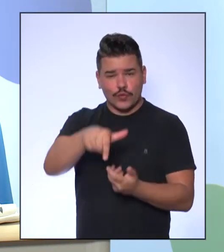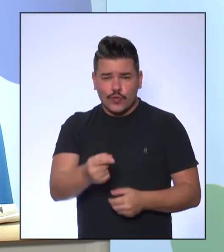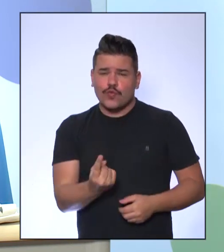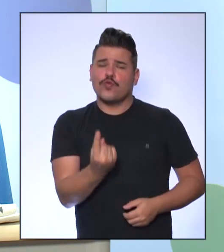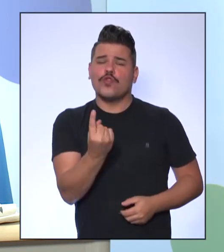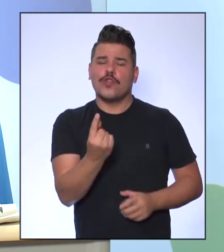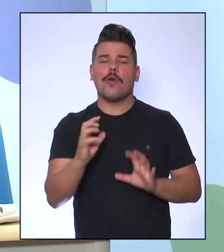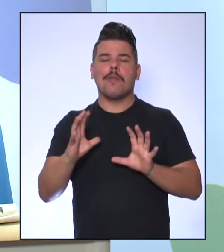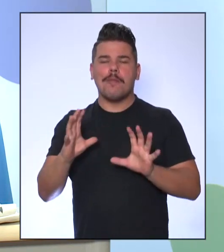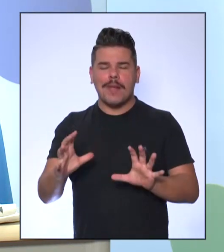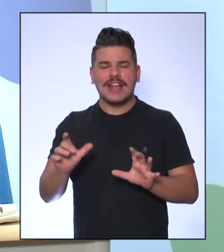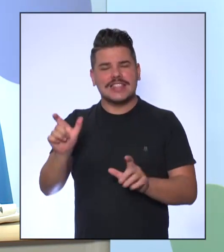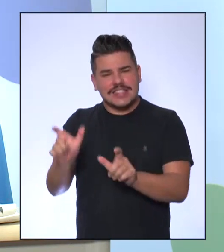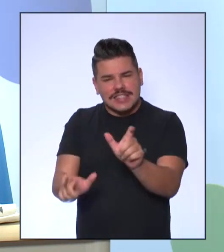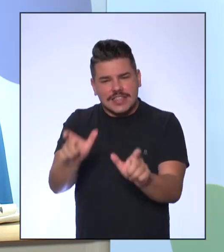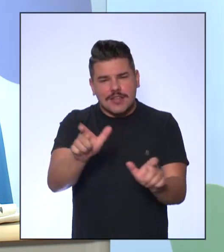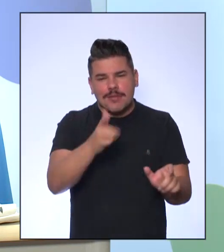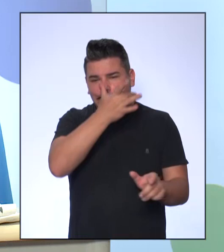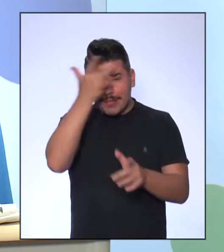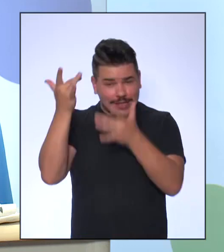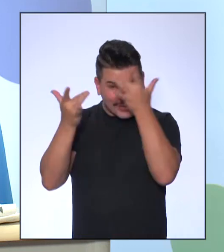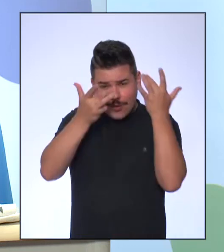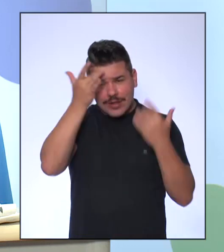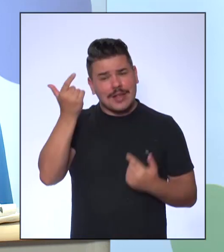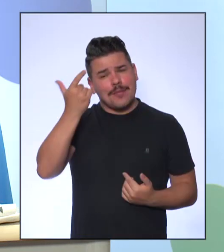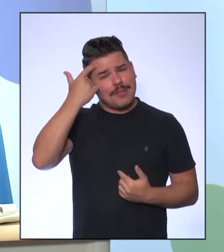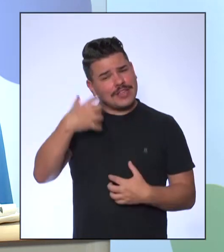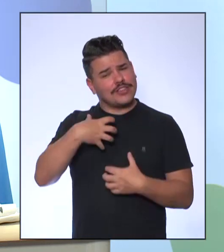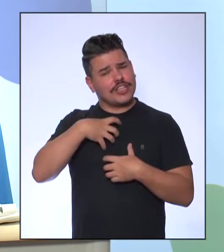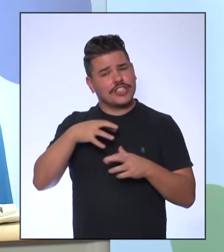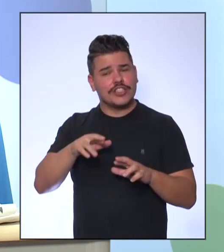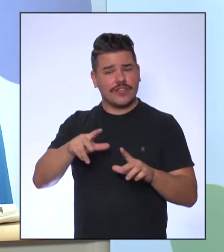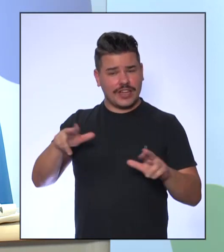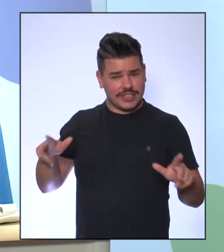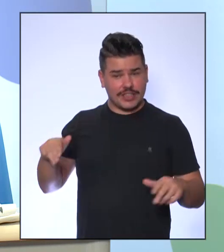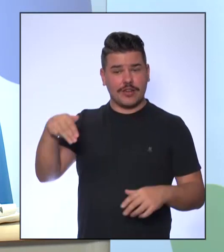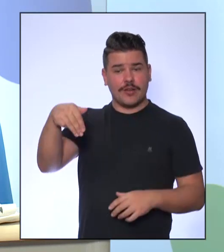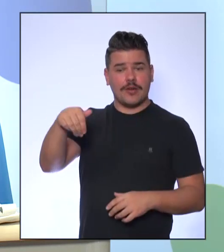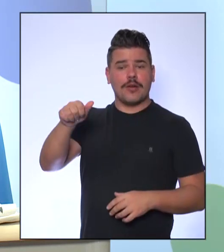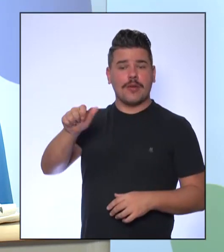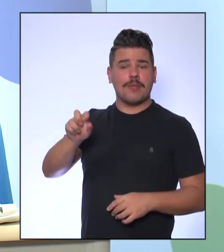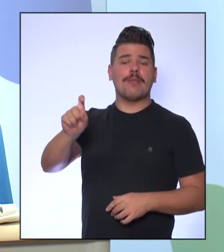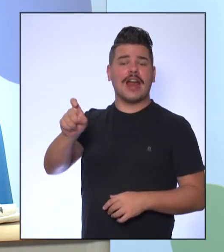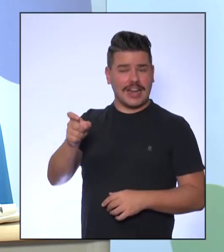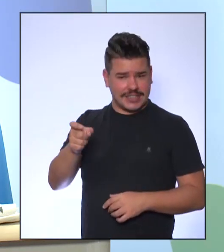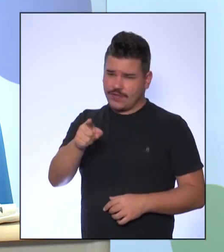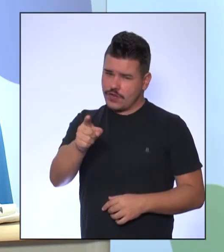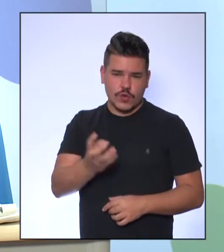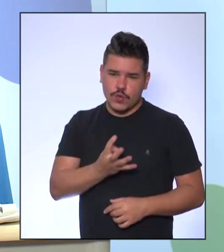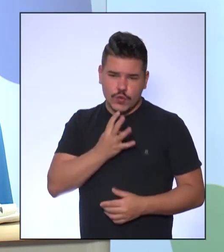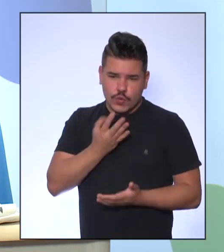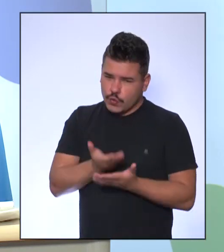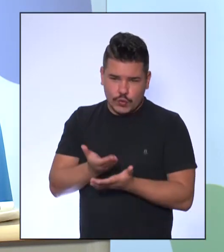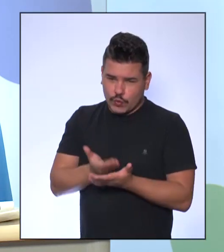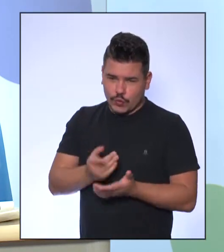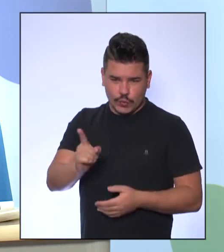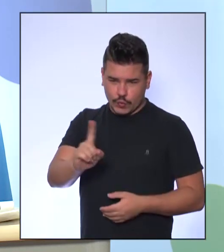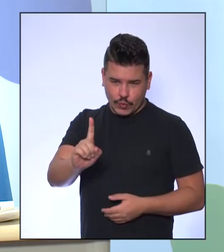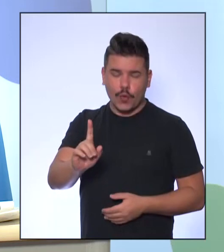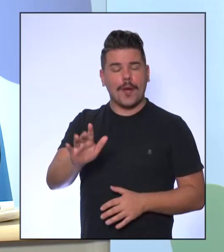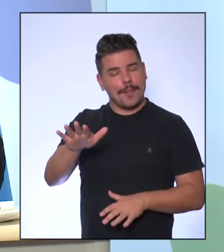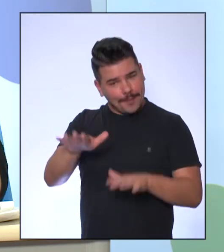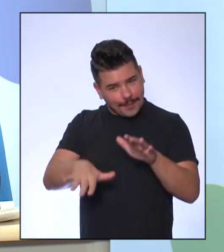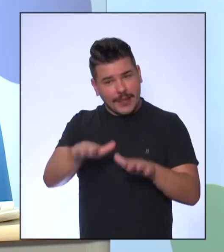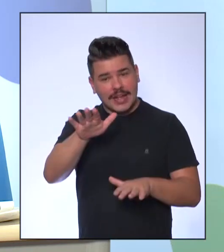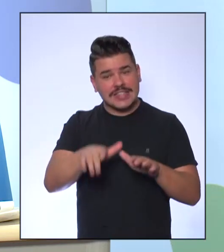um exemplo que eu acho que fica mais fácil. Quando a gente pega o Marx, por exemplo, que talvez vocês não tenham estudado ainda, né? Mas o Marx